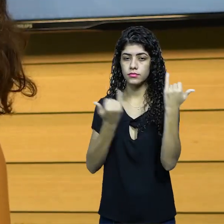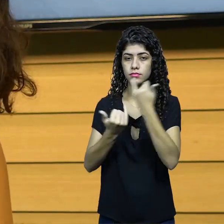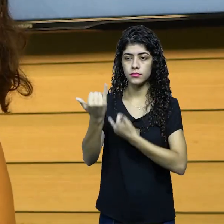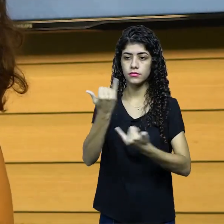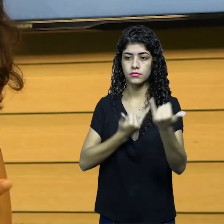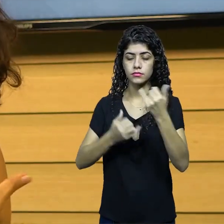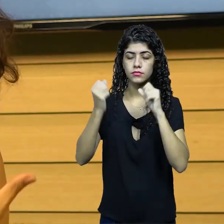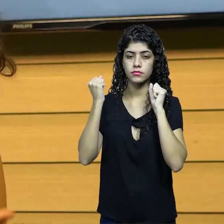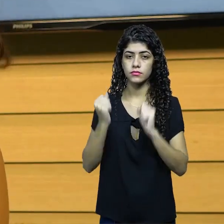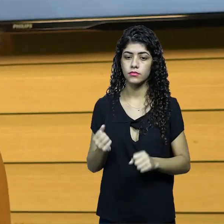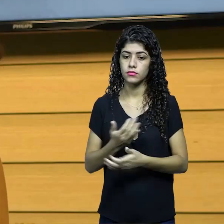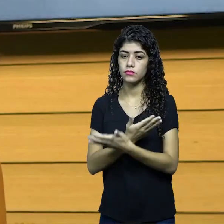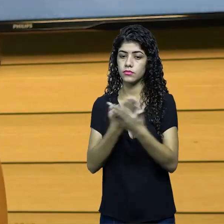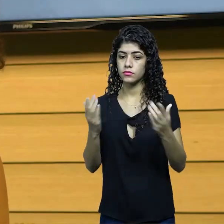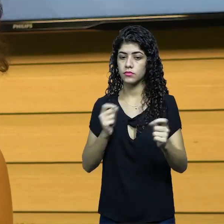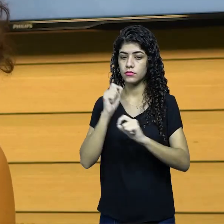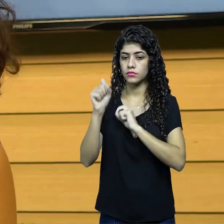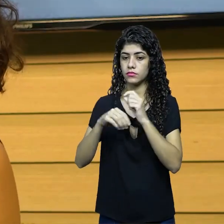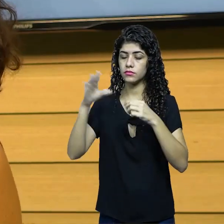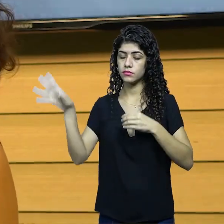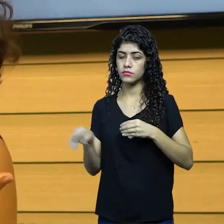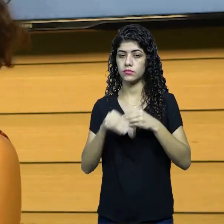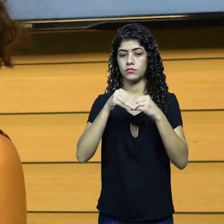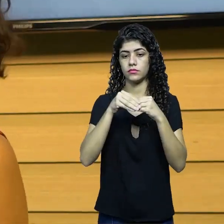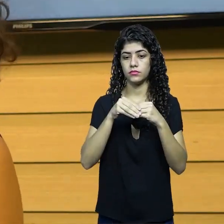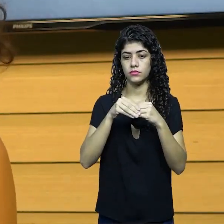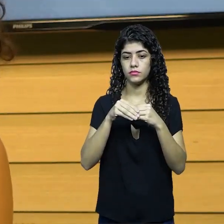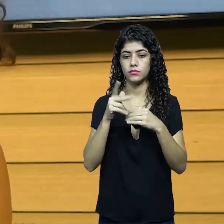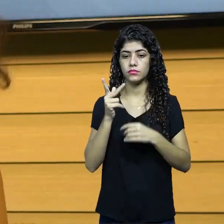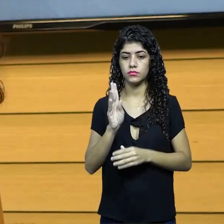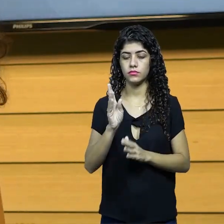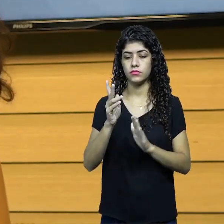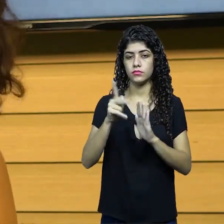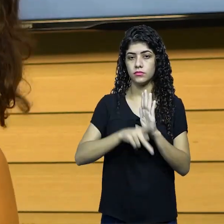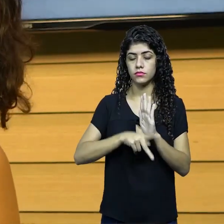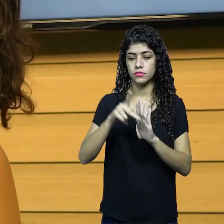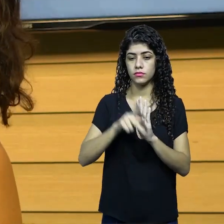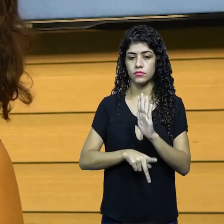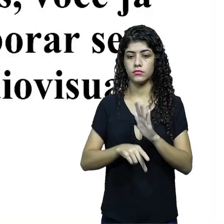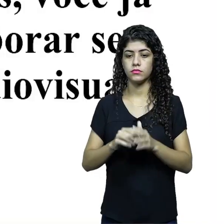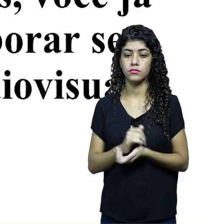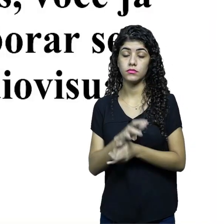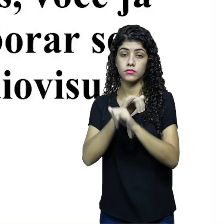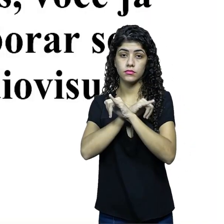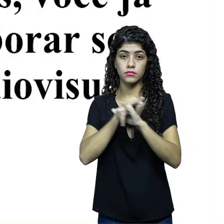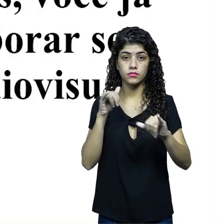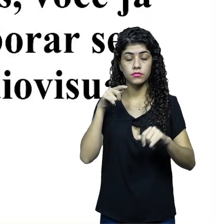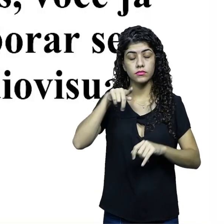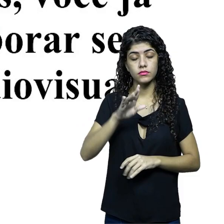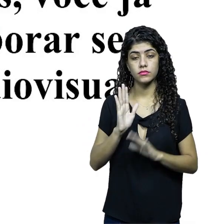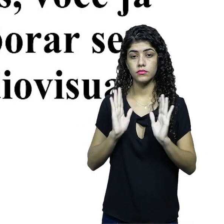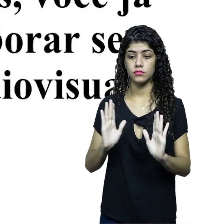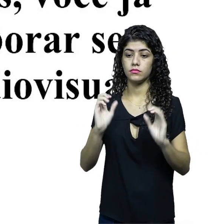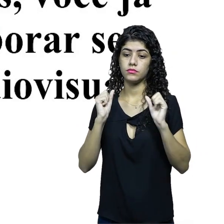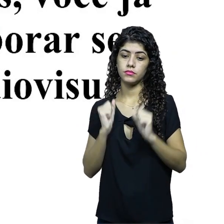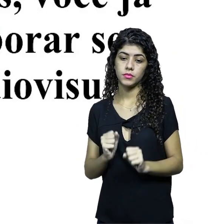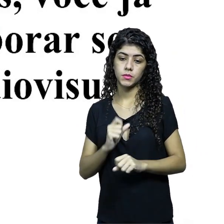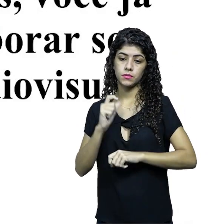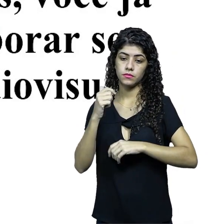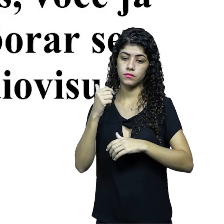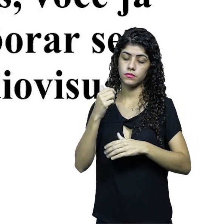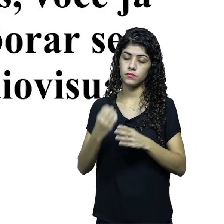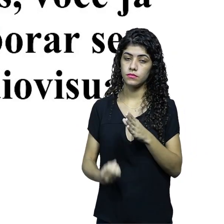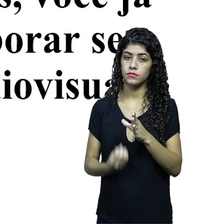de informações que for possível para você, para agregar e enriquecer o seu projeto. Com essas informações, você já